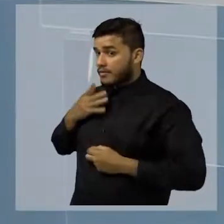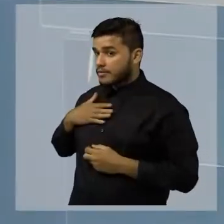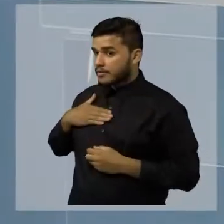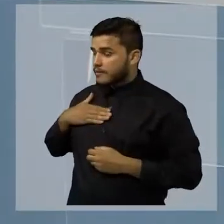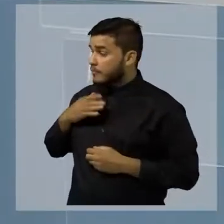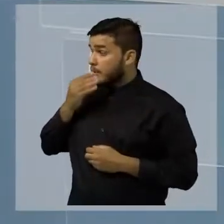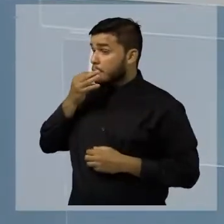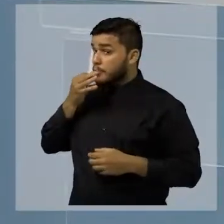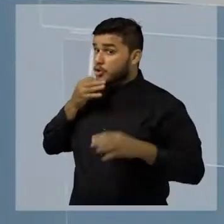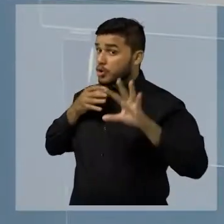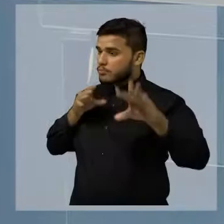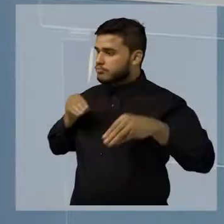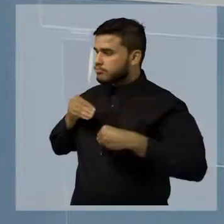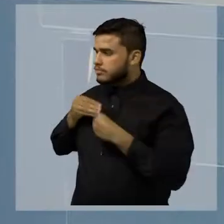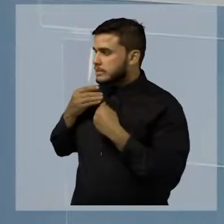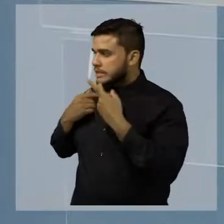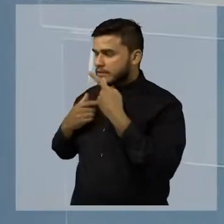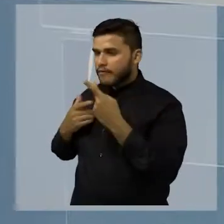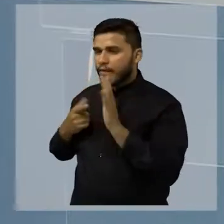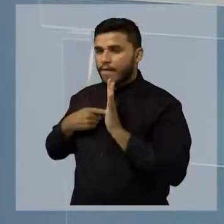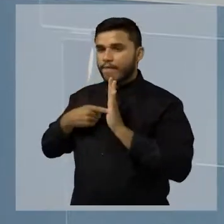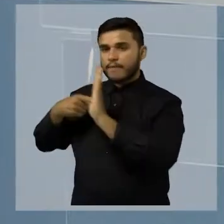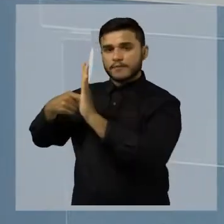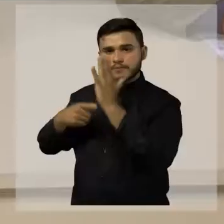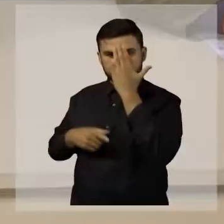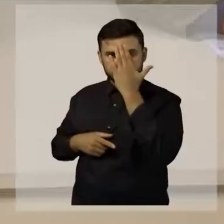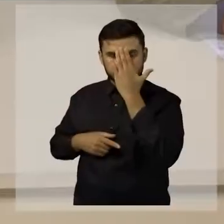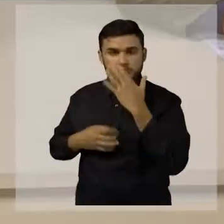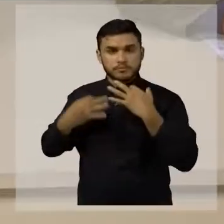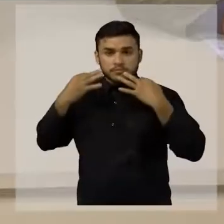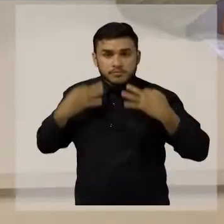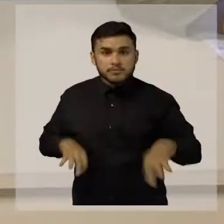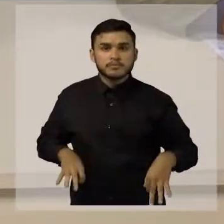para tentar criar cada vez mais uma